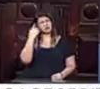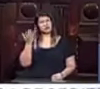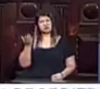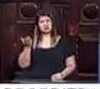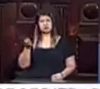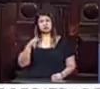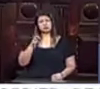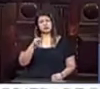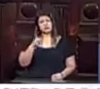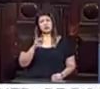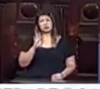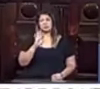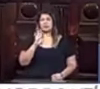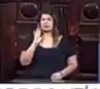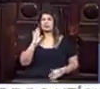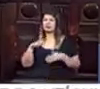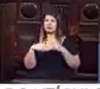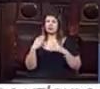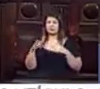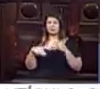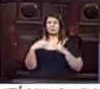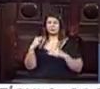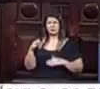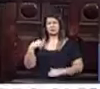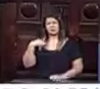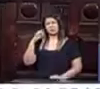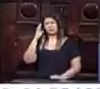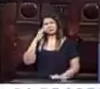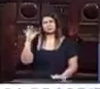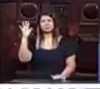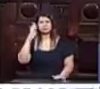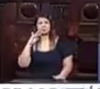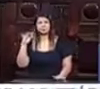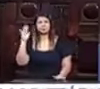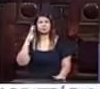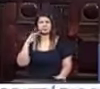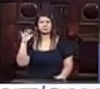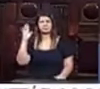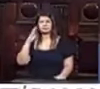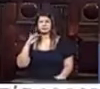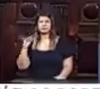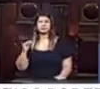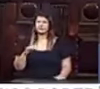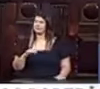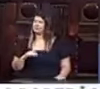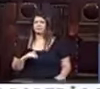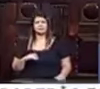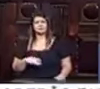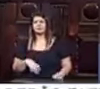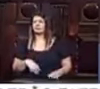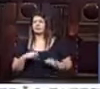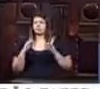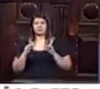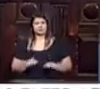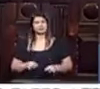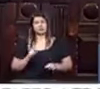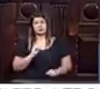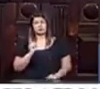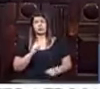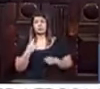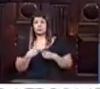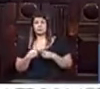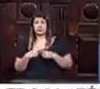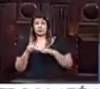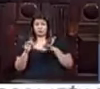um pouco mais cuidadosa, deputados e deputadas, vamos ver que esse projeto é uma aberração, porque a conjuntura,